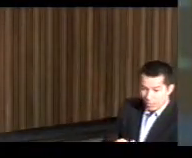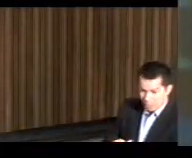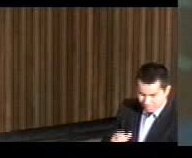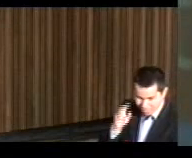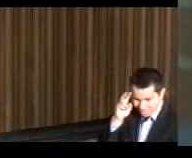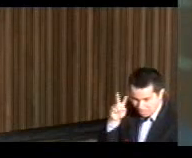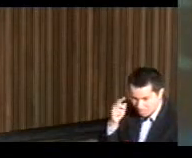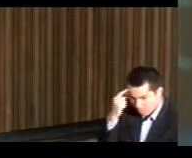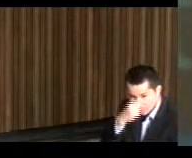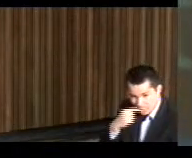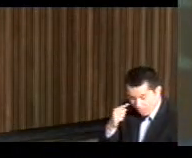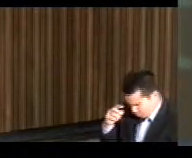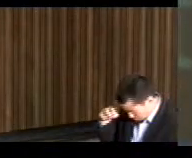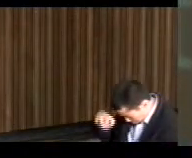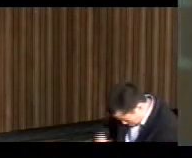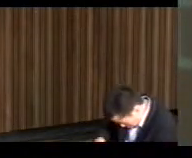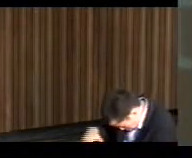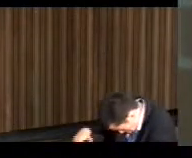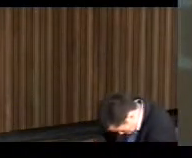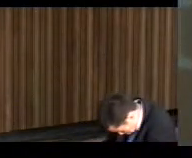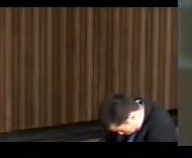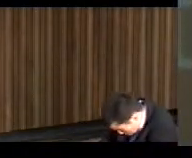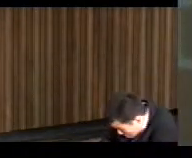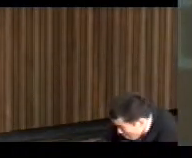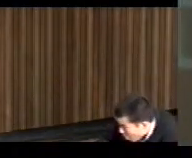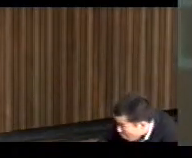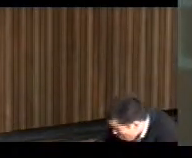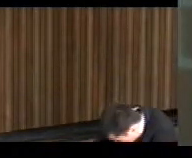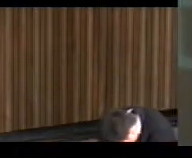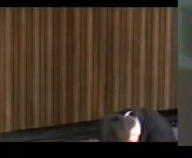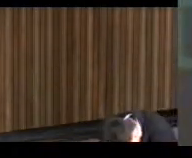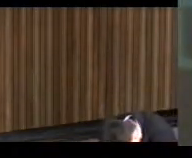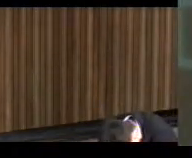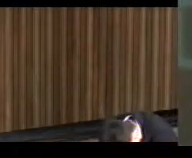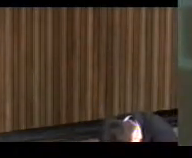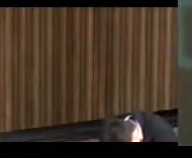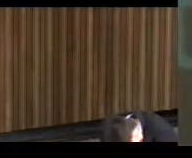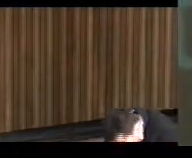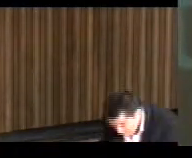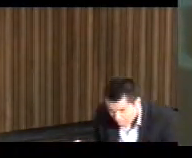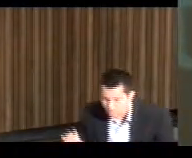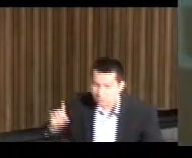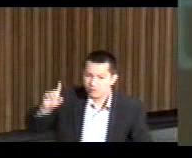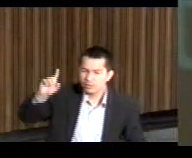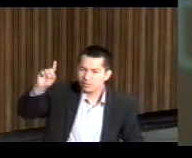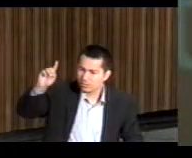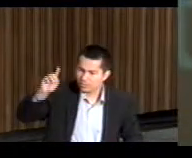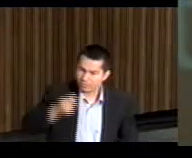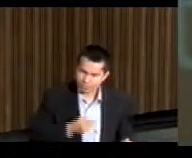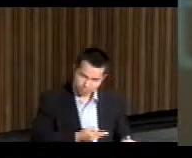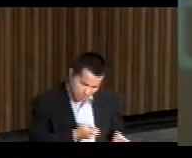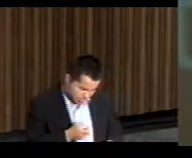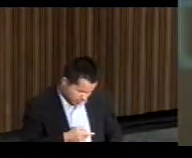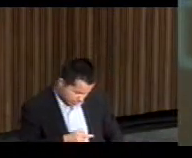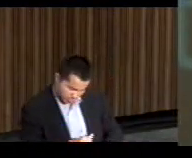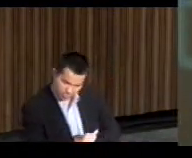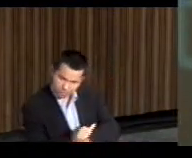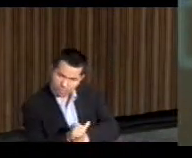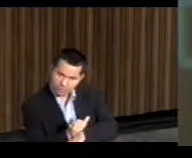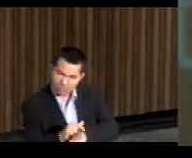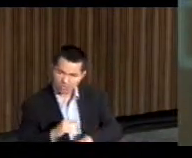isso, Deus estava olhando para o coração de Abraão acomodado, e